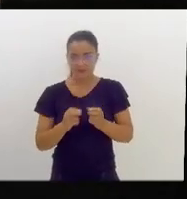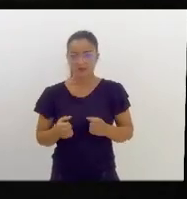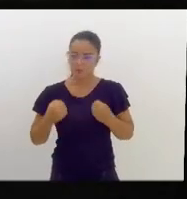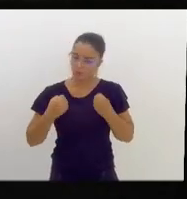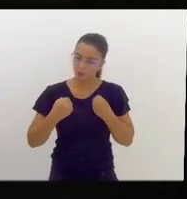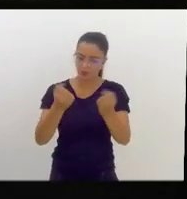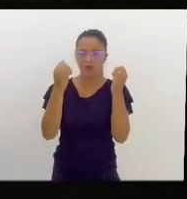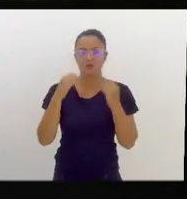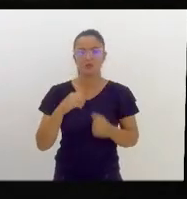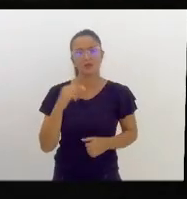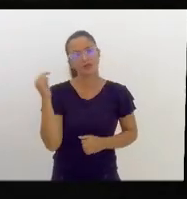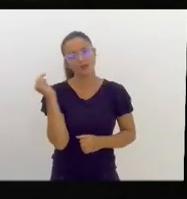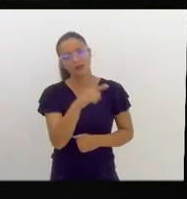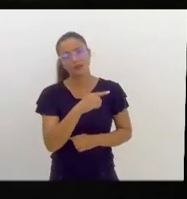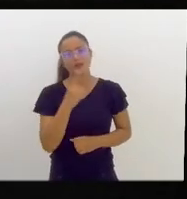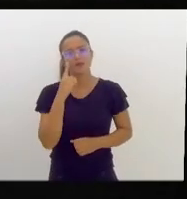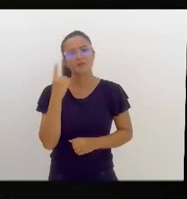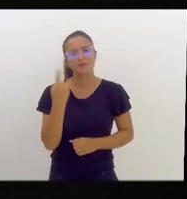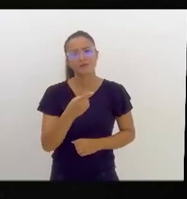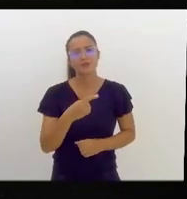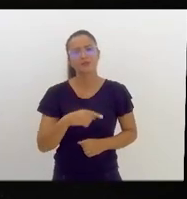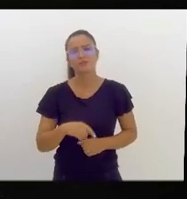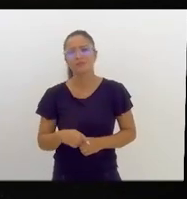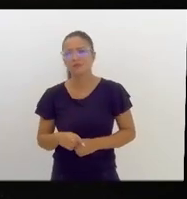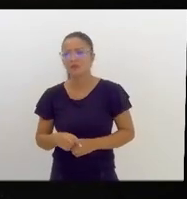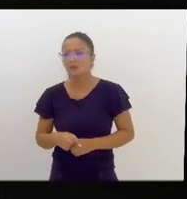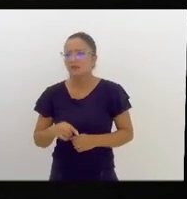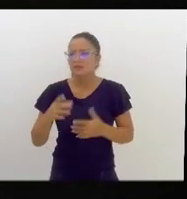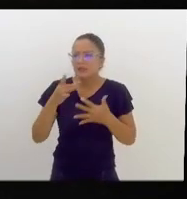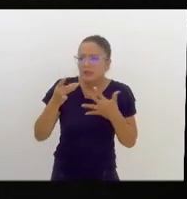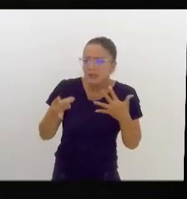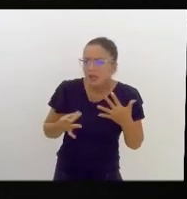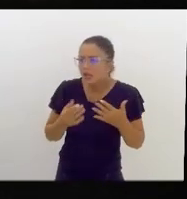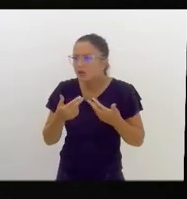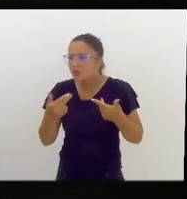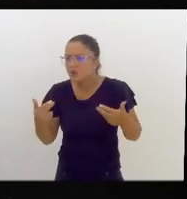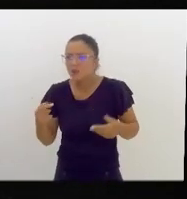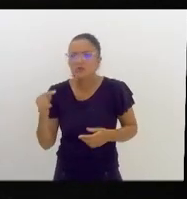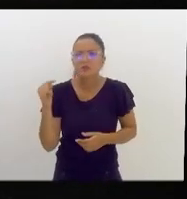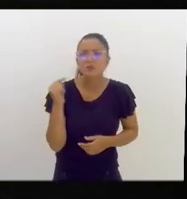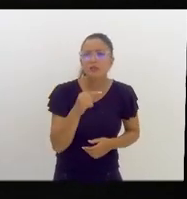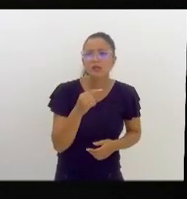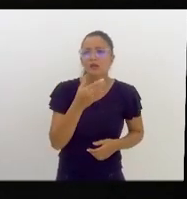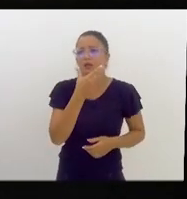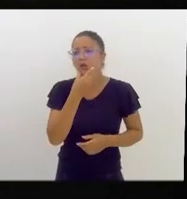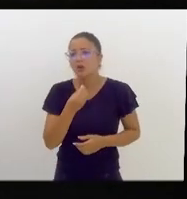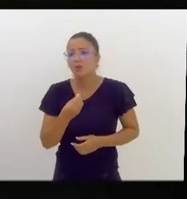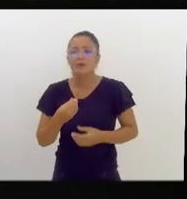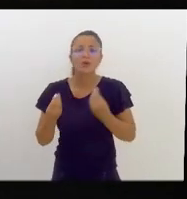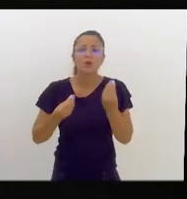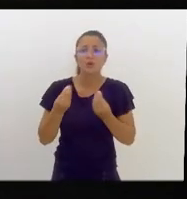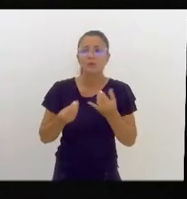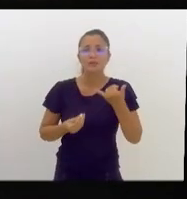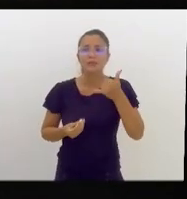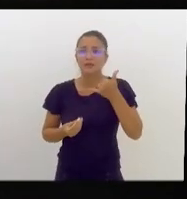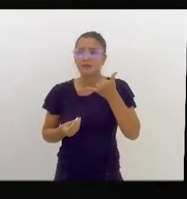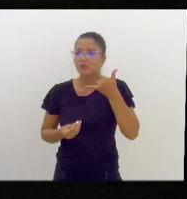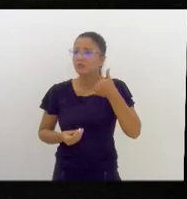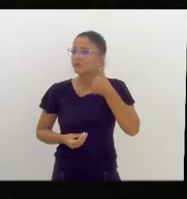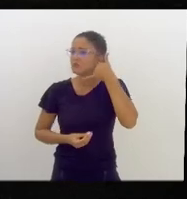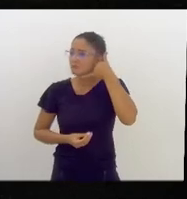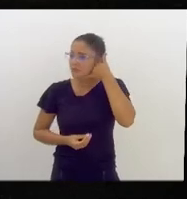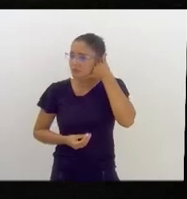exatamente na linha e na manutenção que era feita, vimos um condutor que usava o seu telefone para